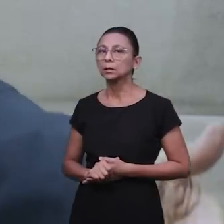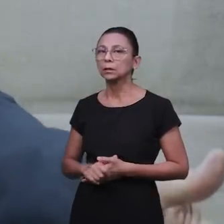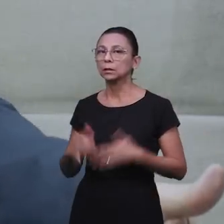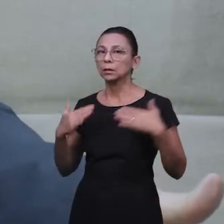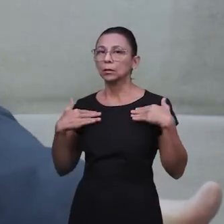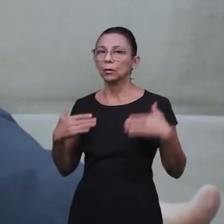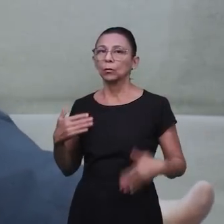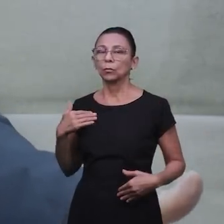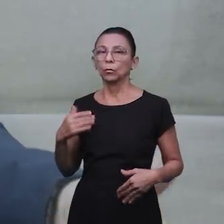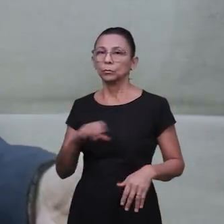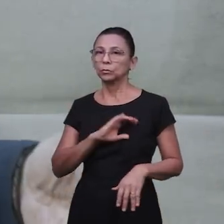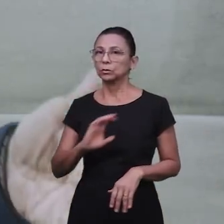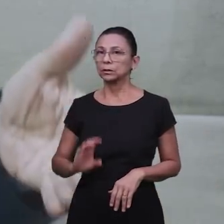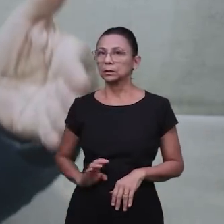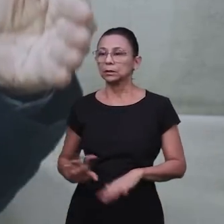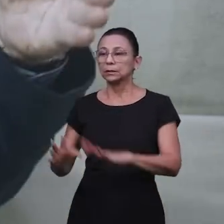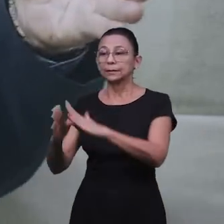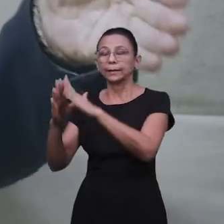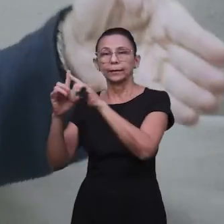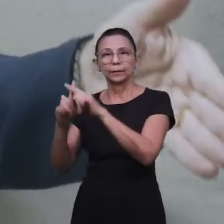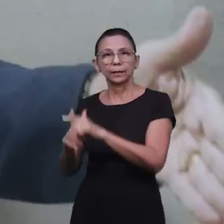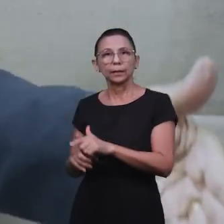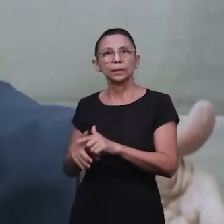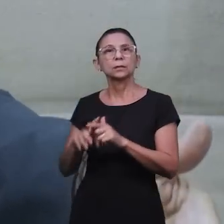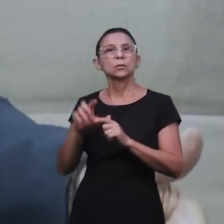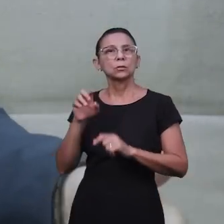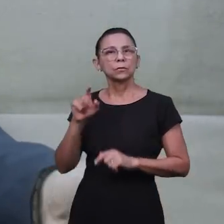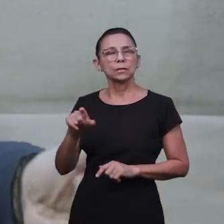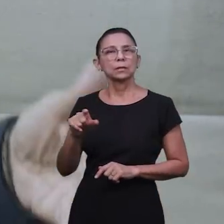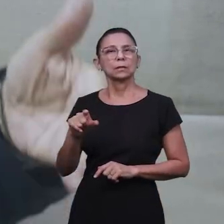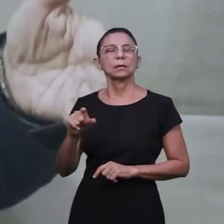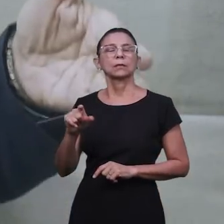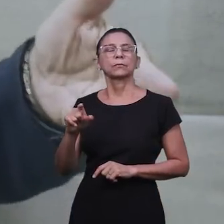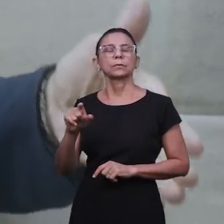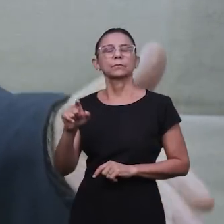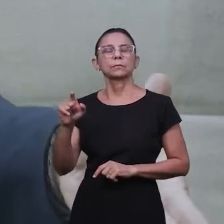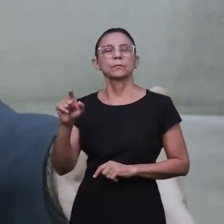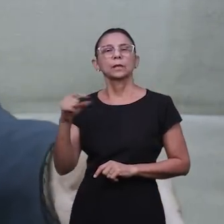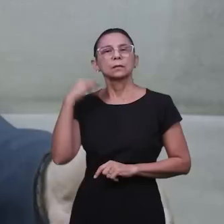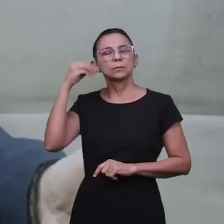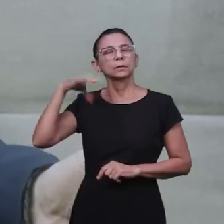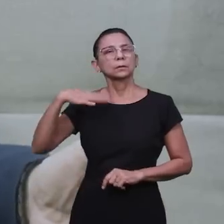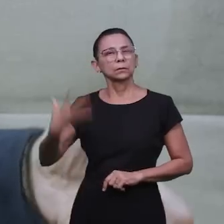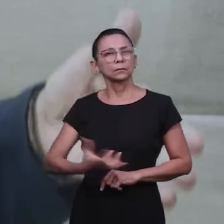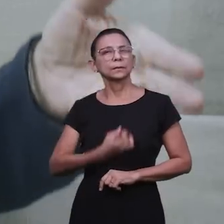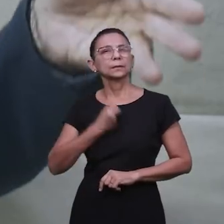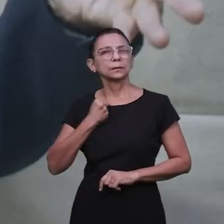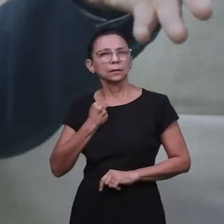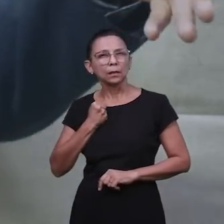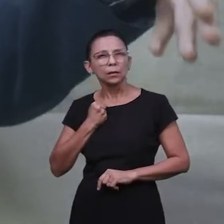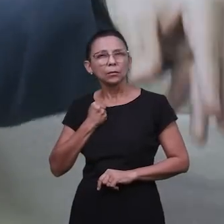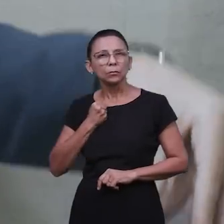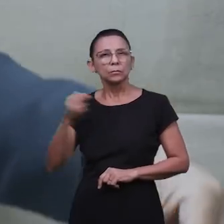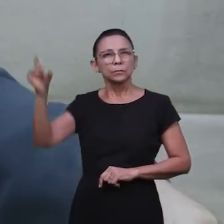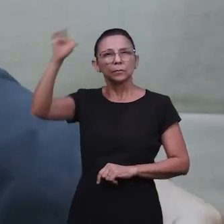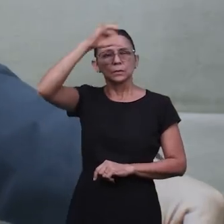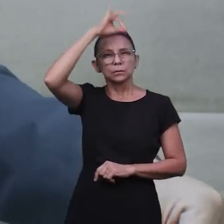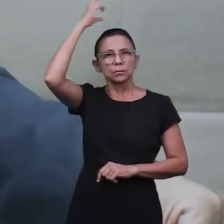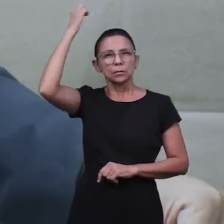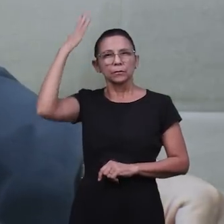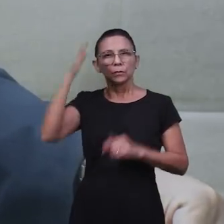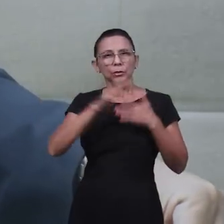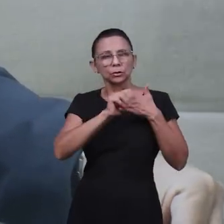você tem uma experiência de salvação, onde a sua vida é revelada, dirigida pelo Espírito Santo, né? É a